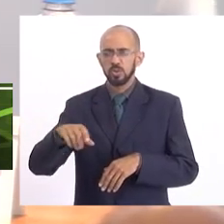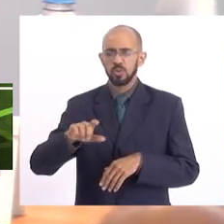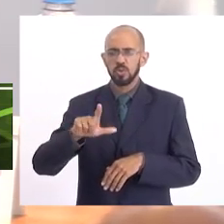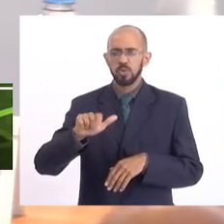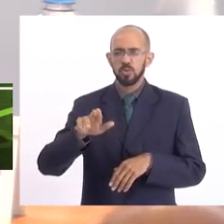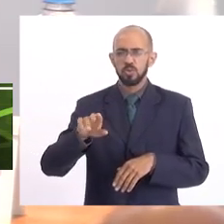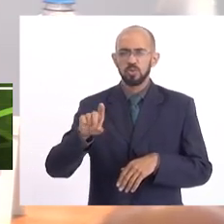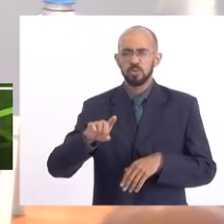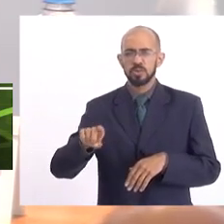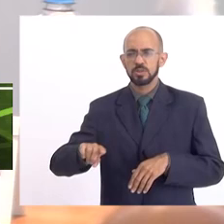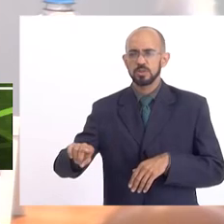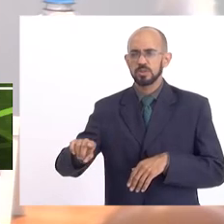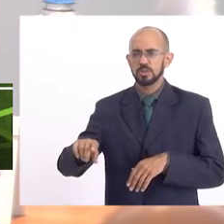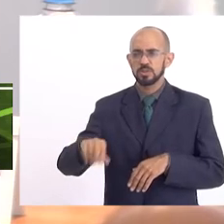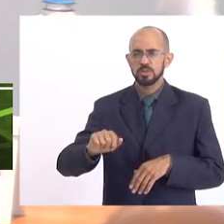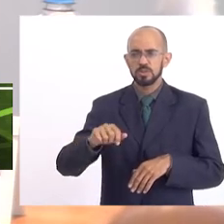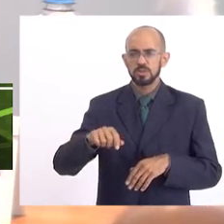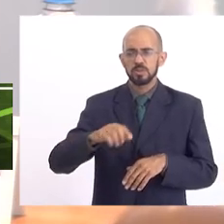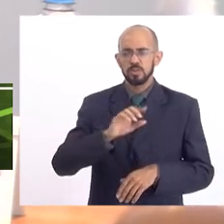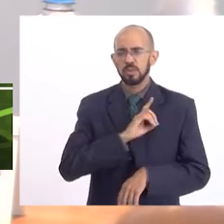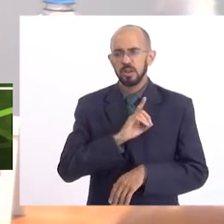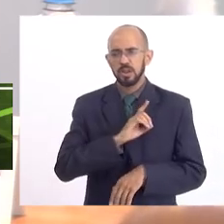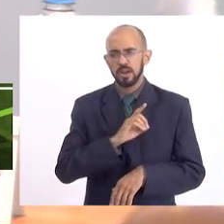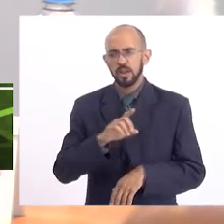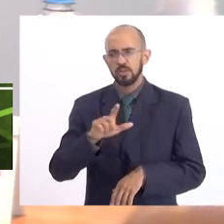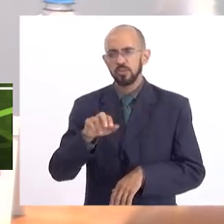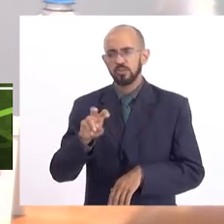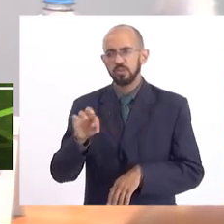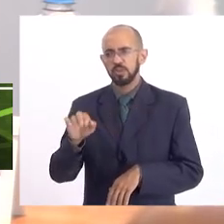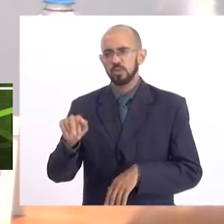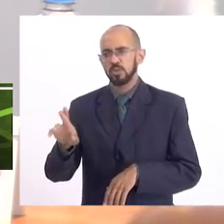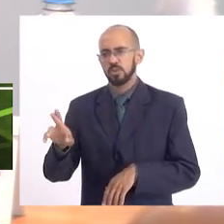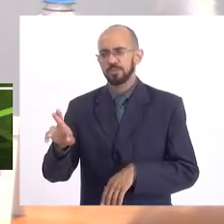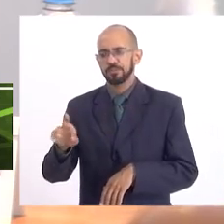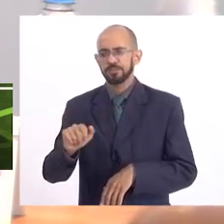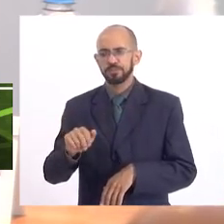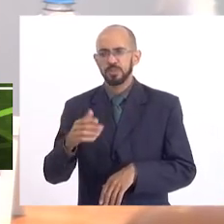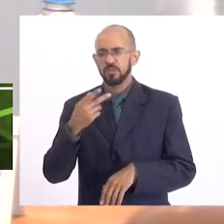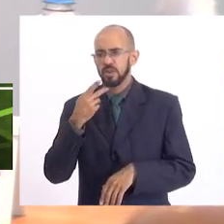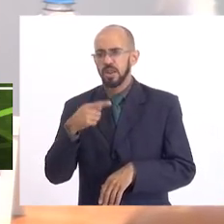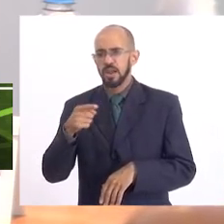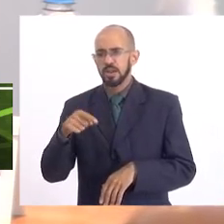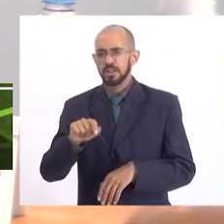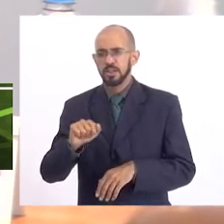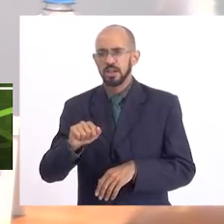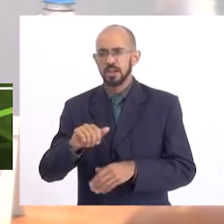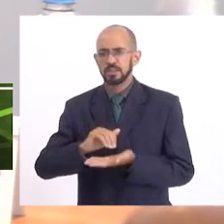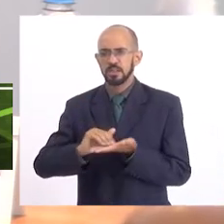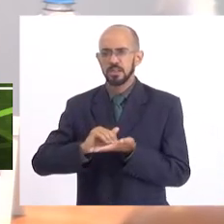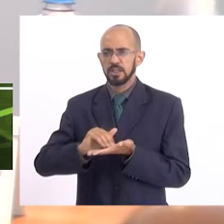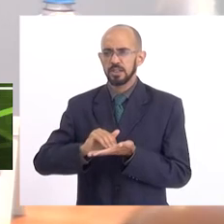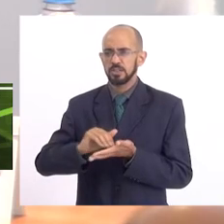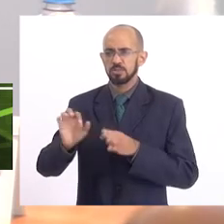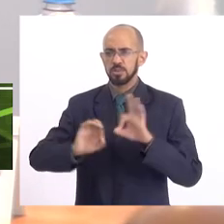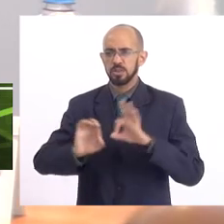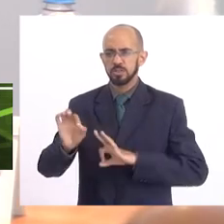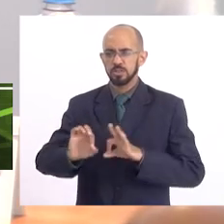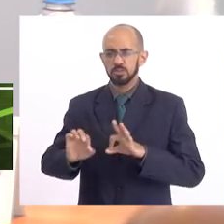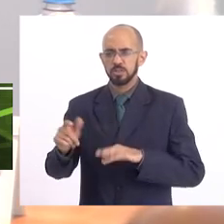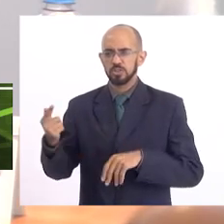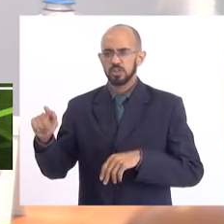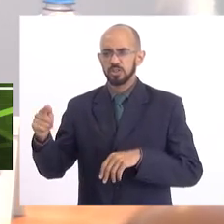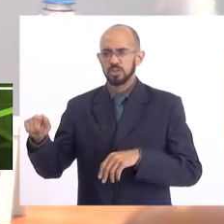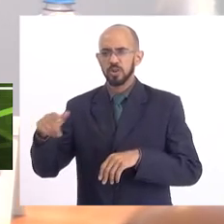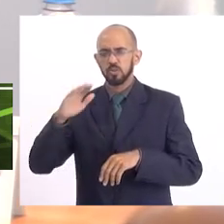Martins, delegado Vitor Pouvel. E queria dizer que a Ceplag entende as dores dos servidores